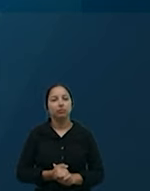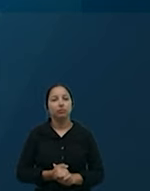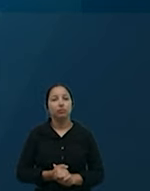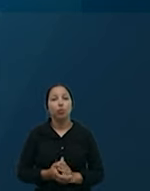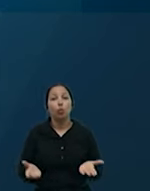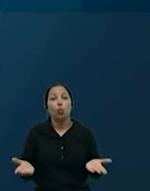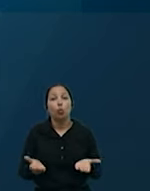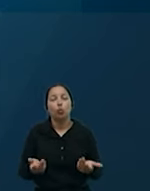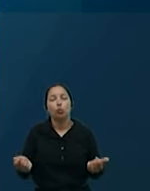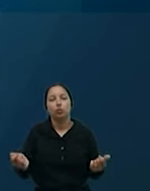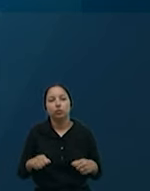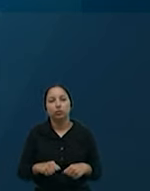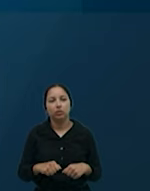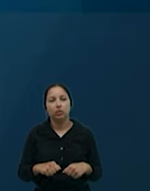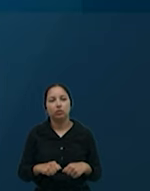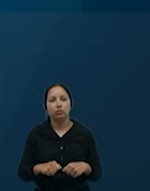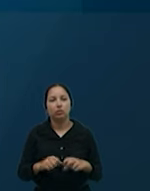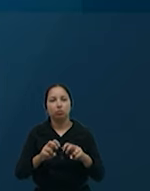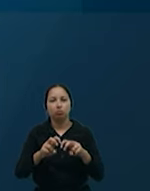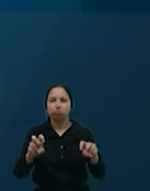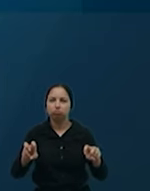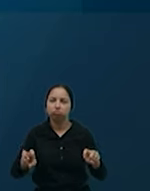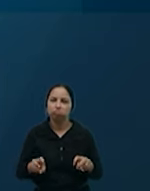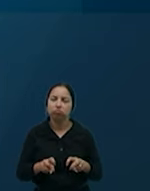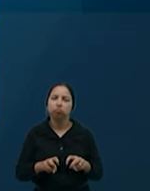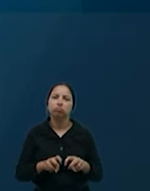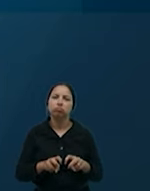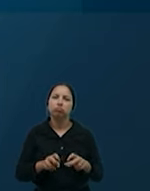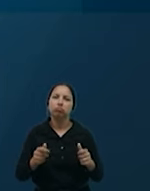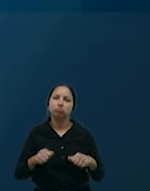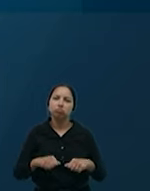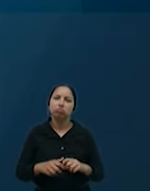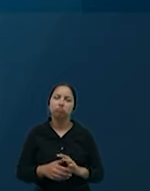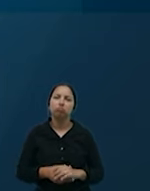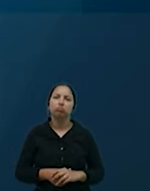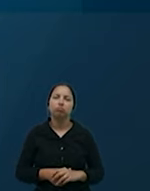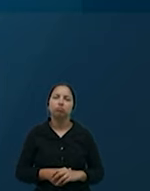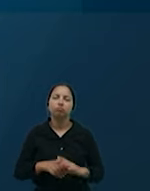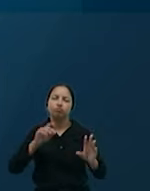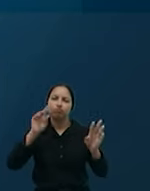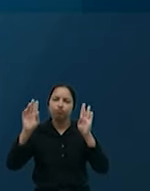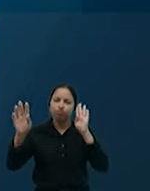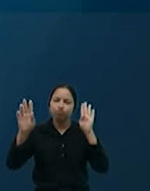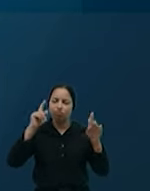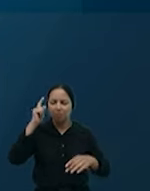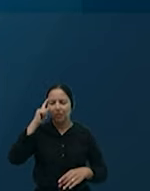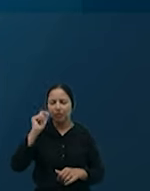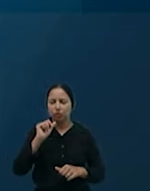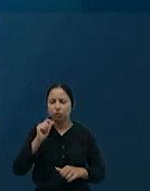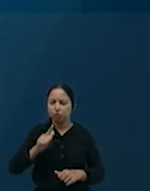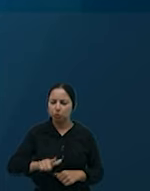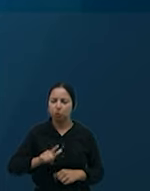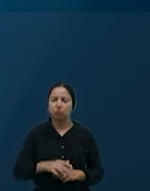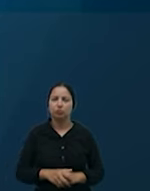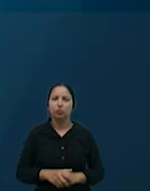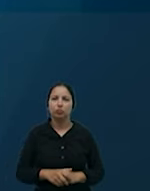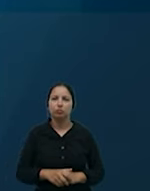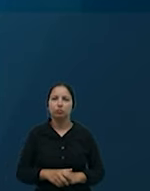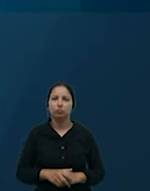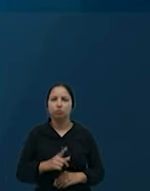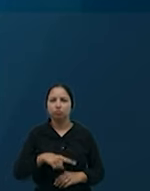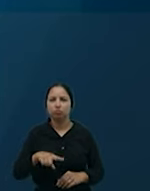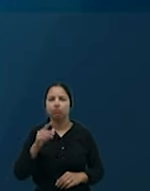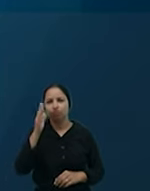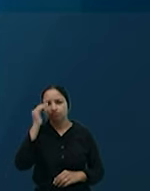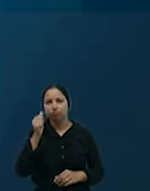doutor colegiado possa, permita a Vênia, repensar essa questão. Nós sabemos que, atualmente, a jurisprudência